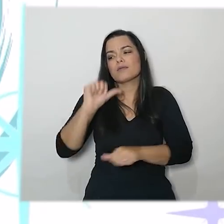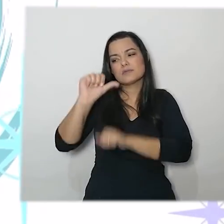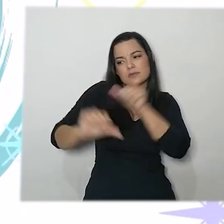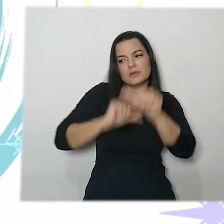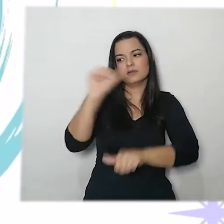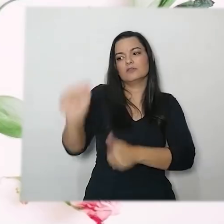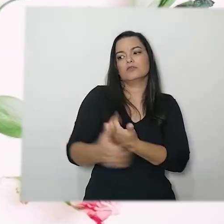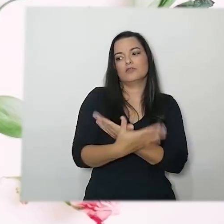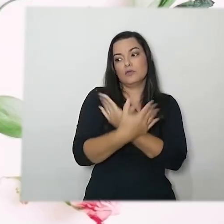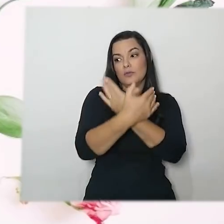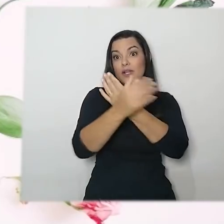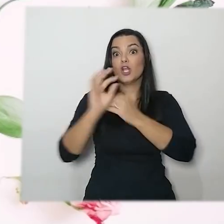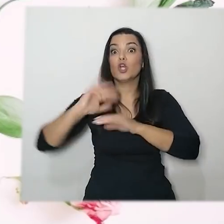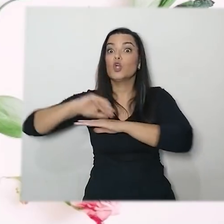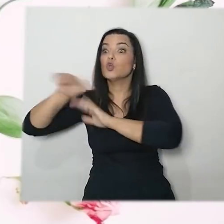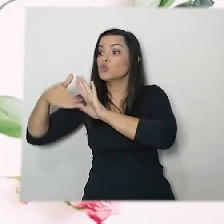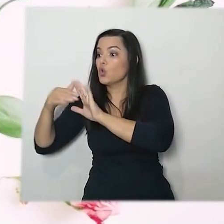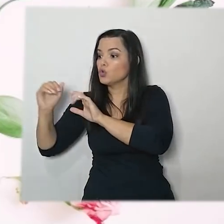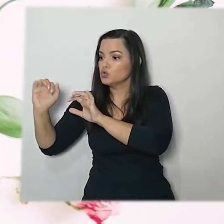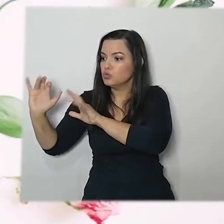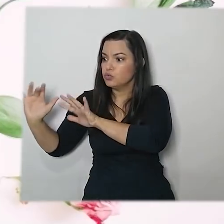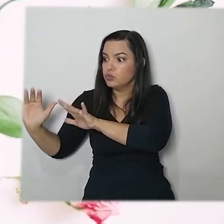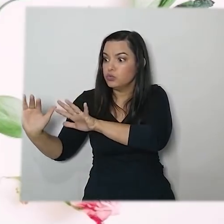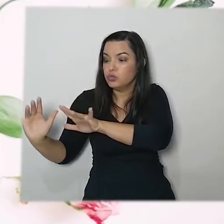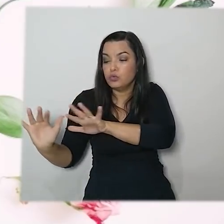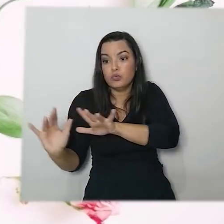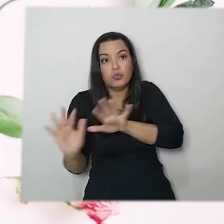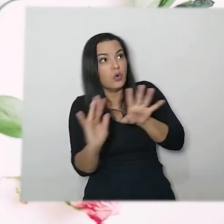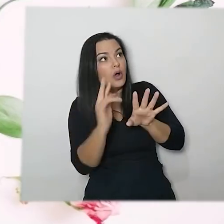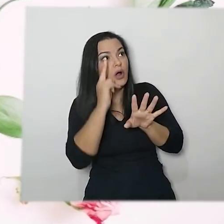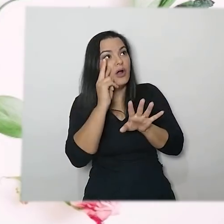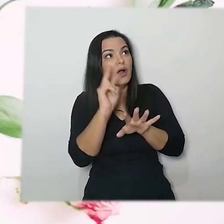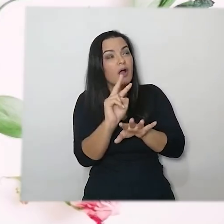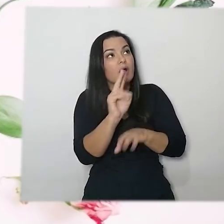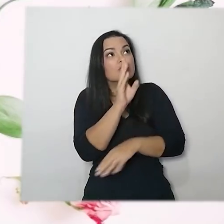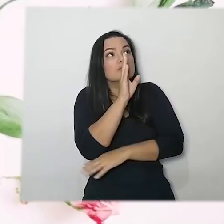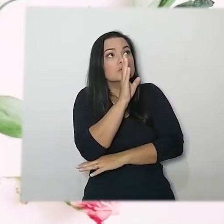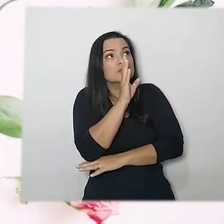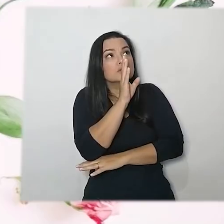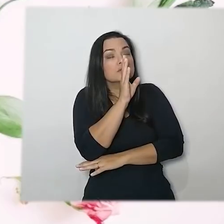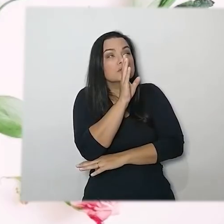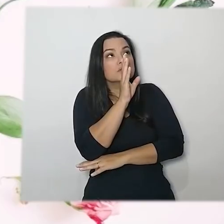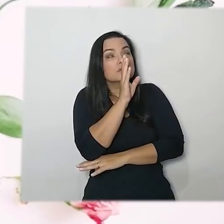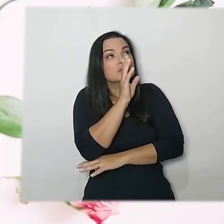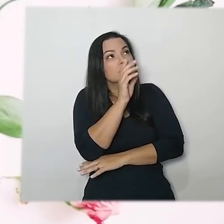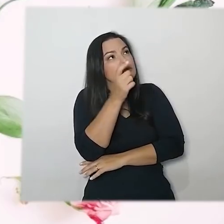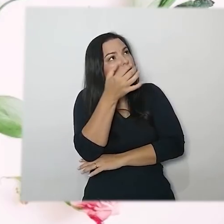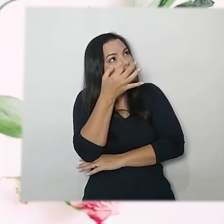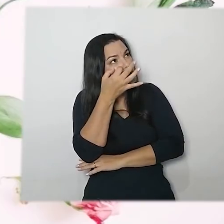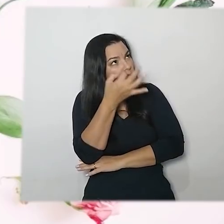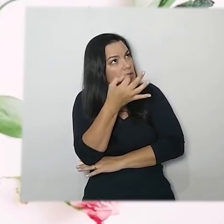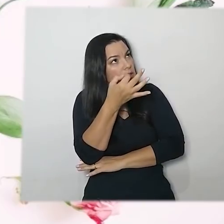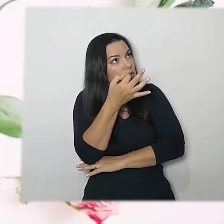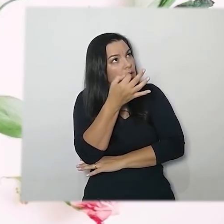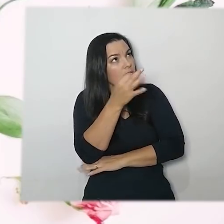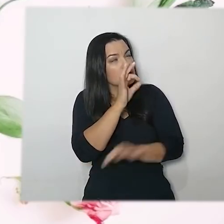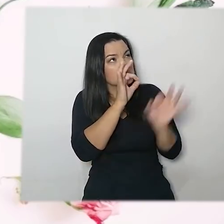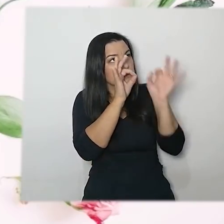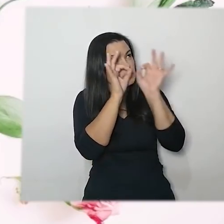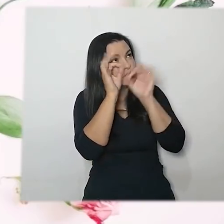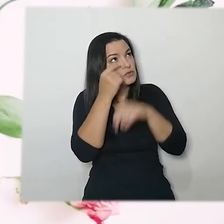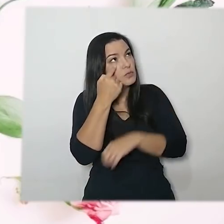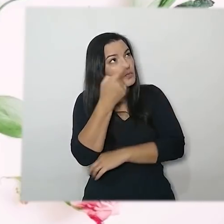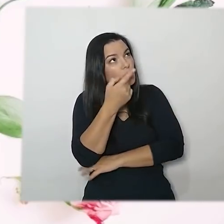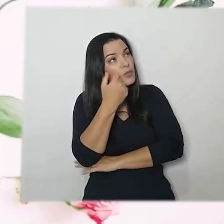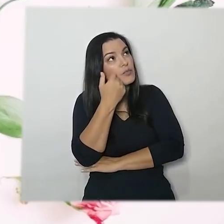e todos correram para ver e ficaram quietinhos, espiando. E